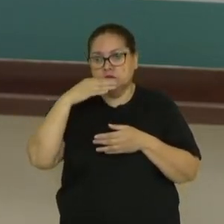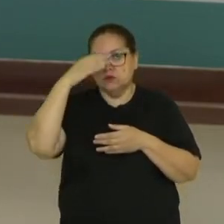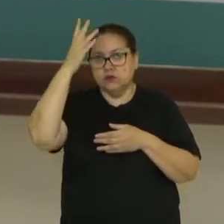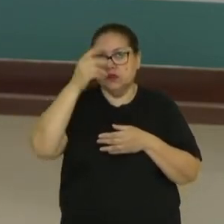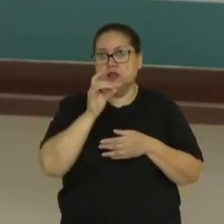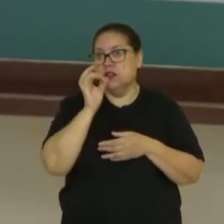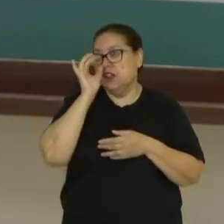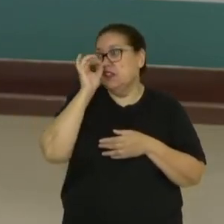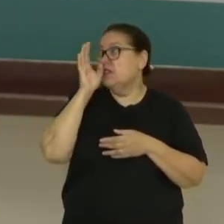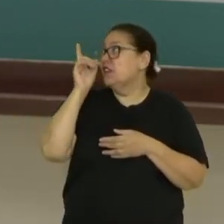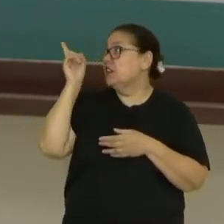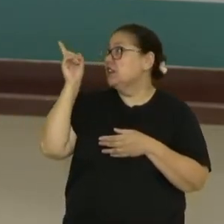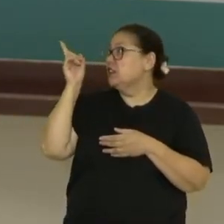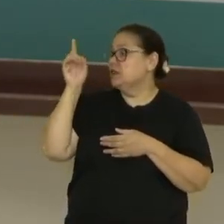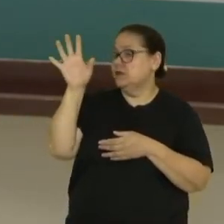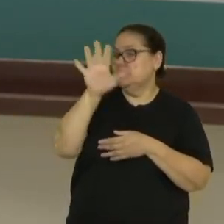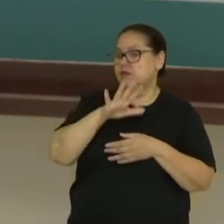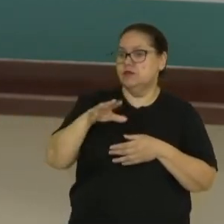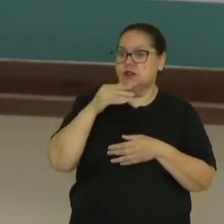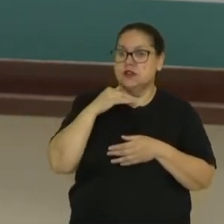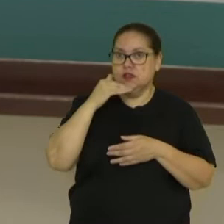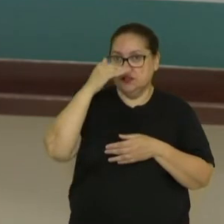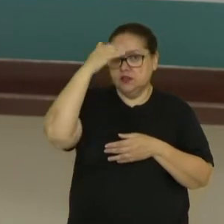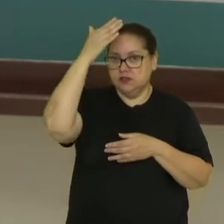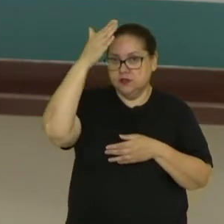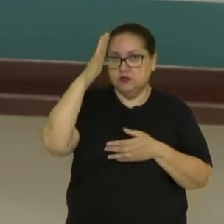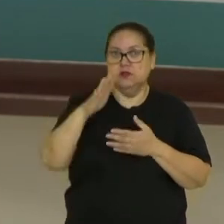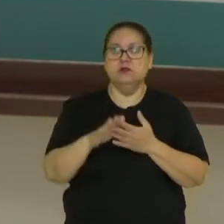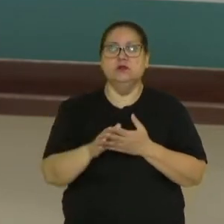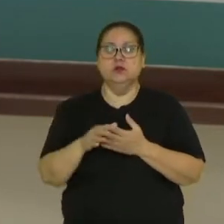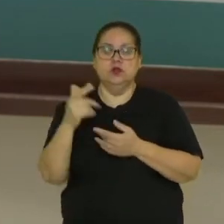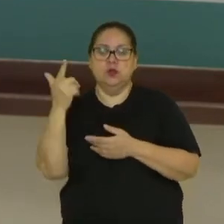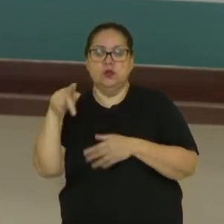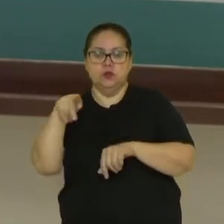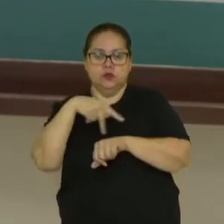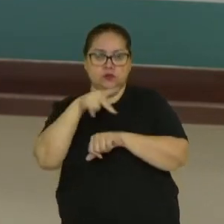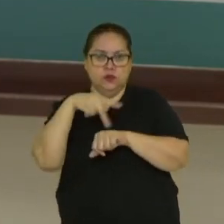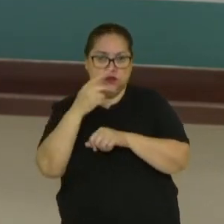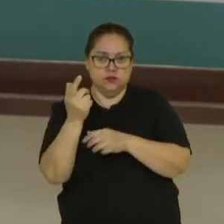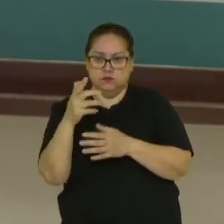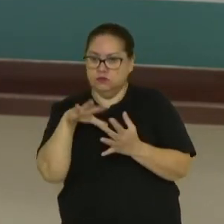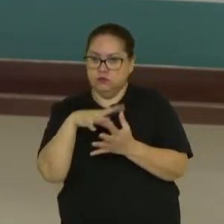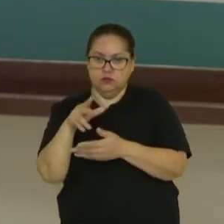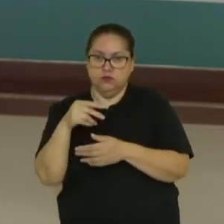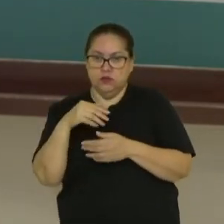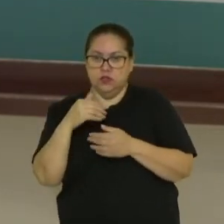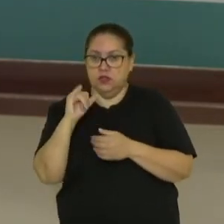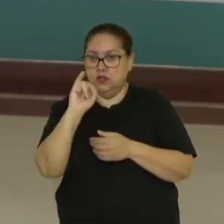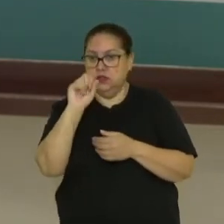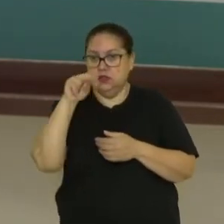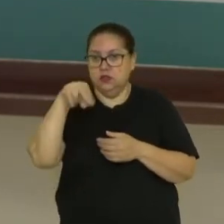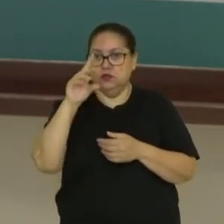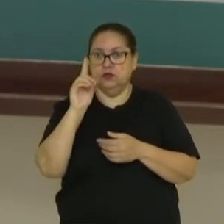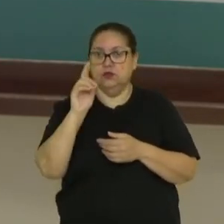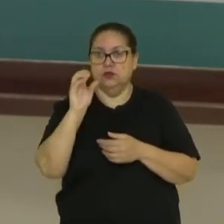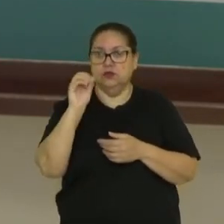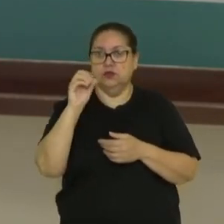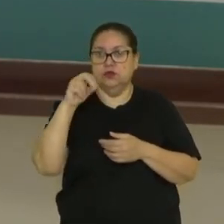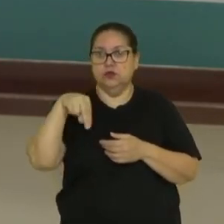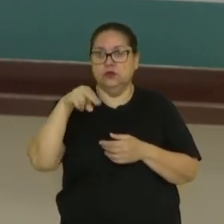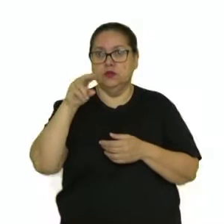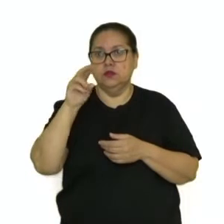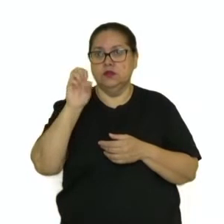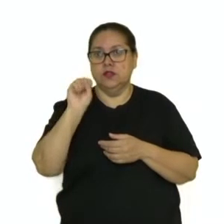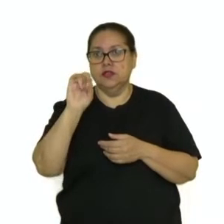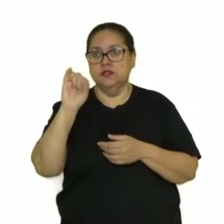no mapa, né, é a região do mundo islâmico, apesar de ter outros países também do mundo islâmico, né, como a Indonésia, fora dessa área aí, mas ali